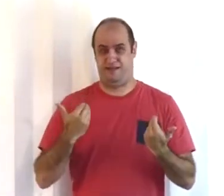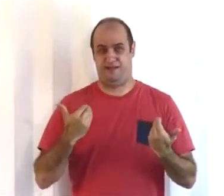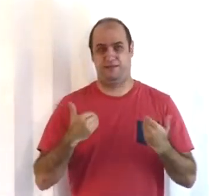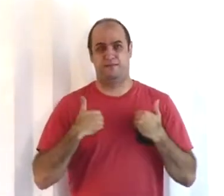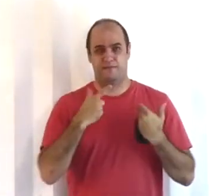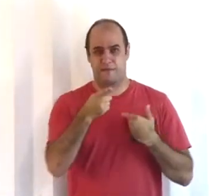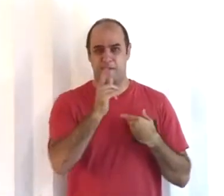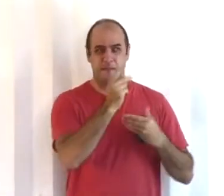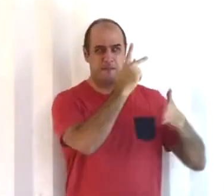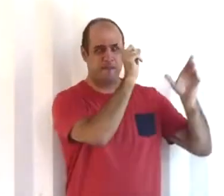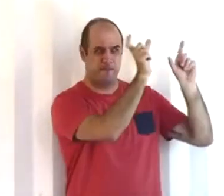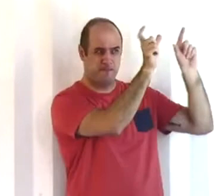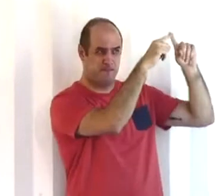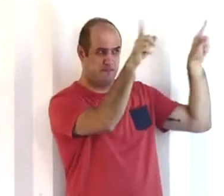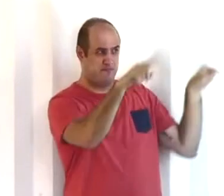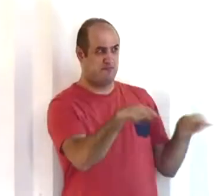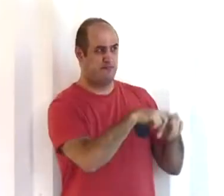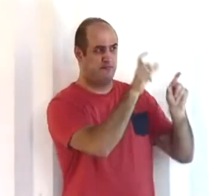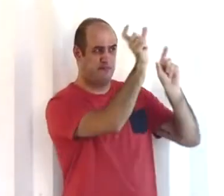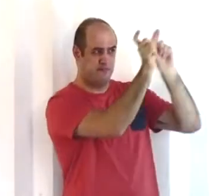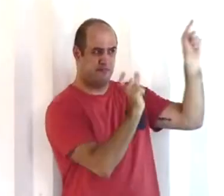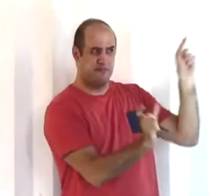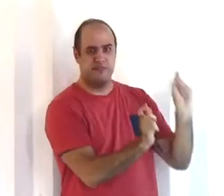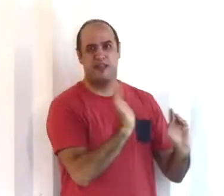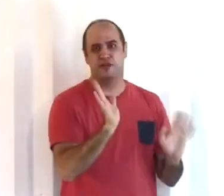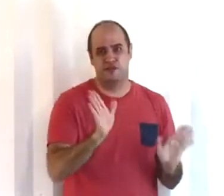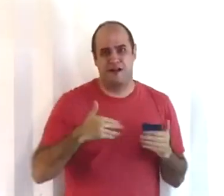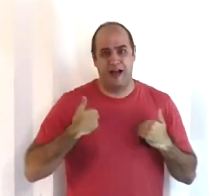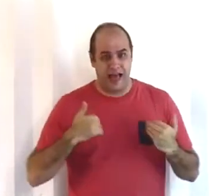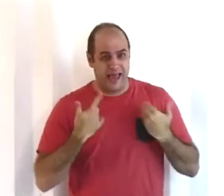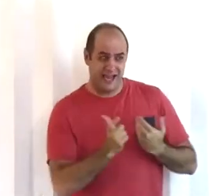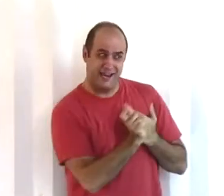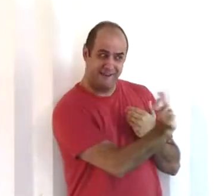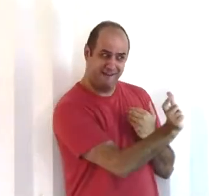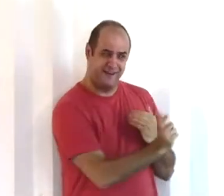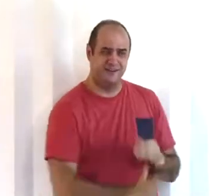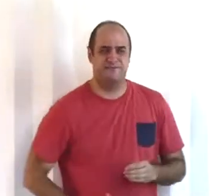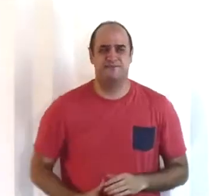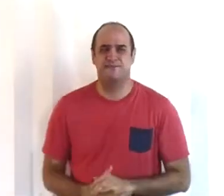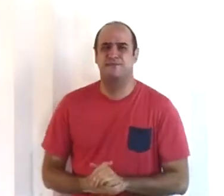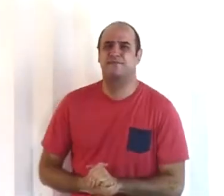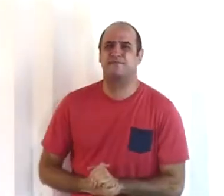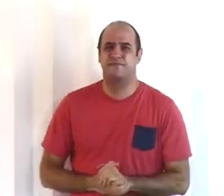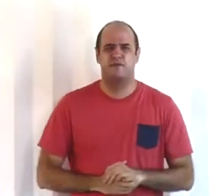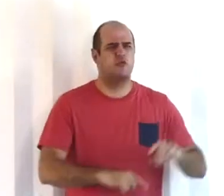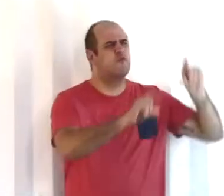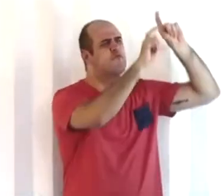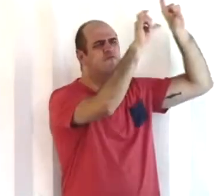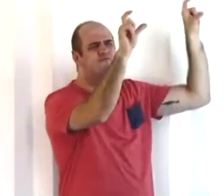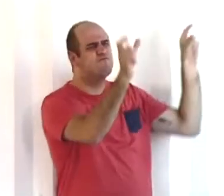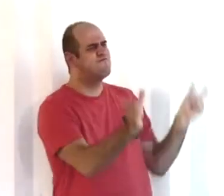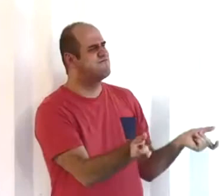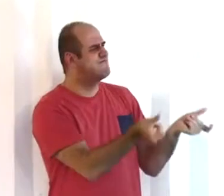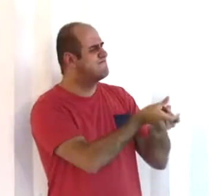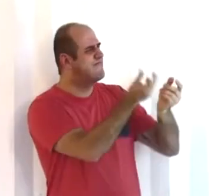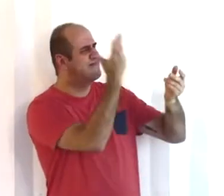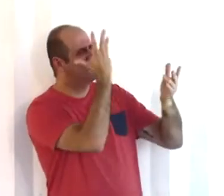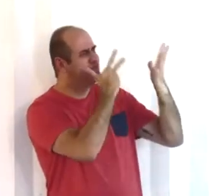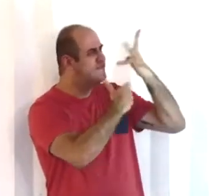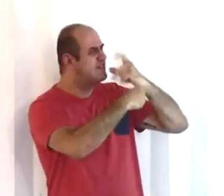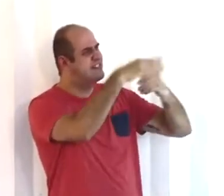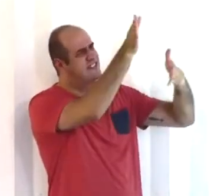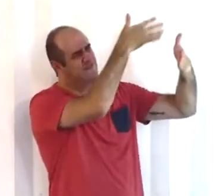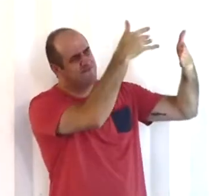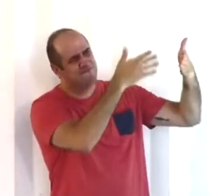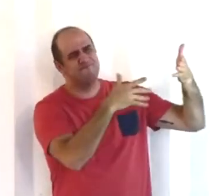que as crianças estão desenhando aí no quadro negro delas, que pode ser um quadro colorido da forma como você achar melhor, tá bom,